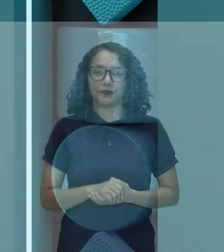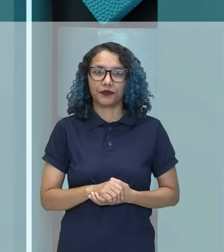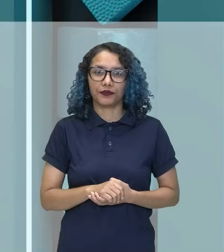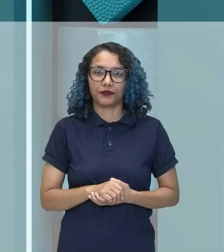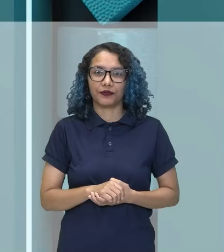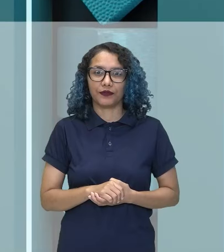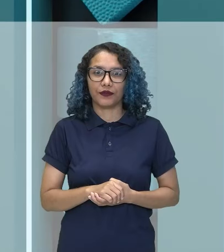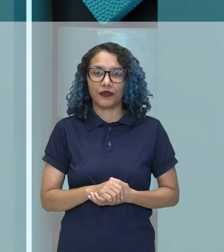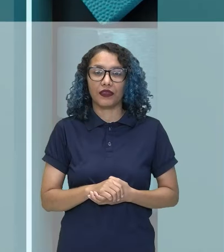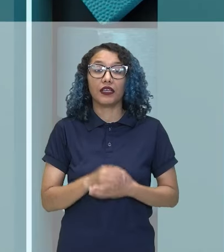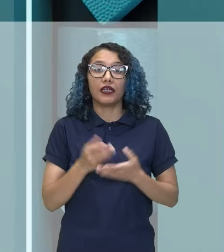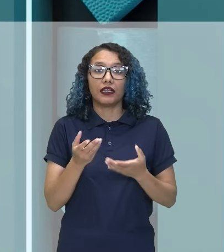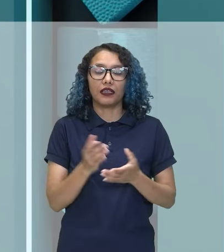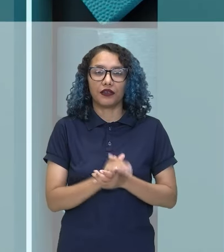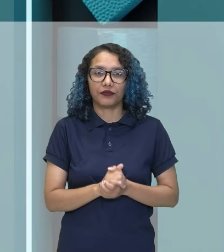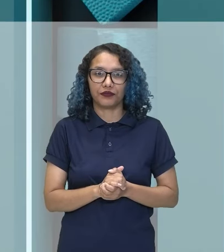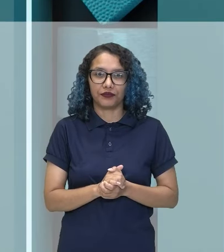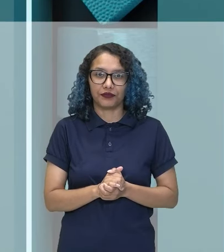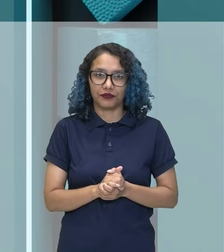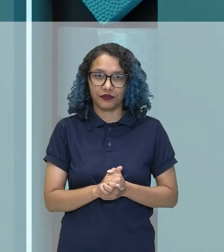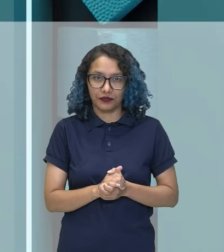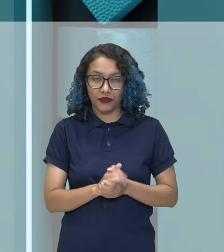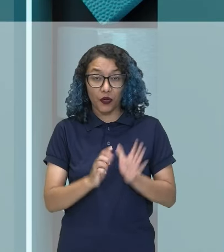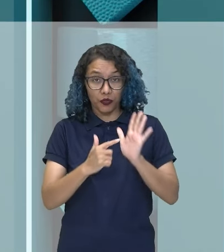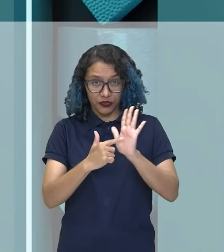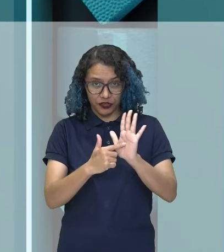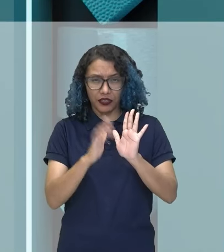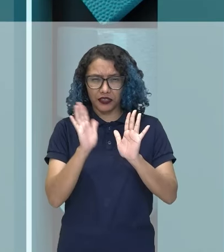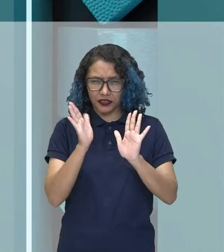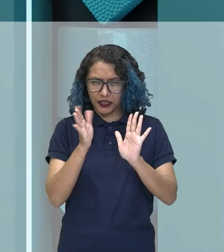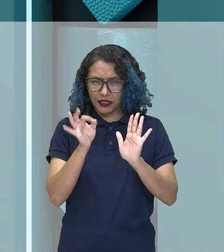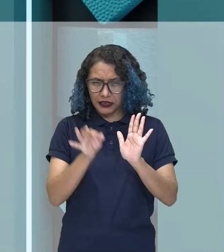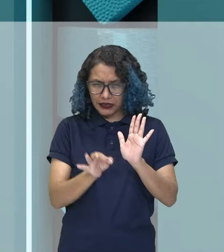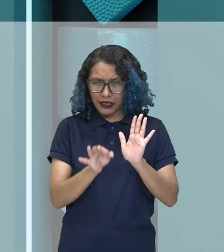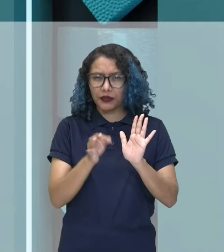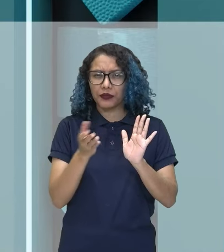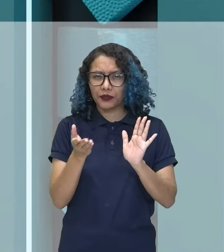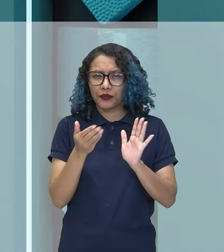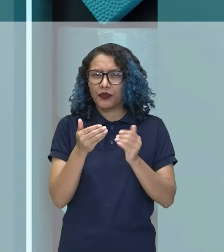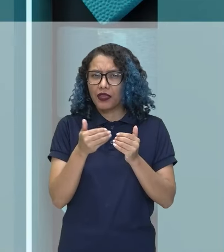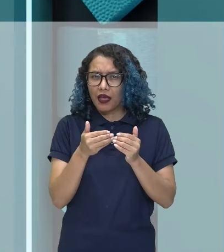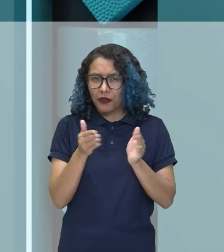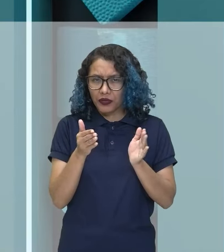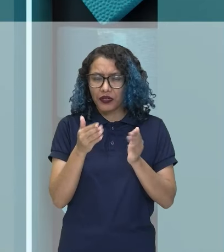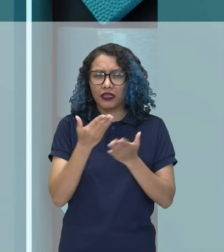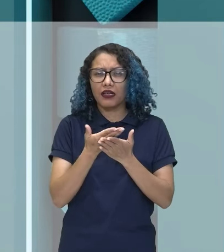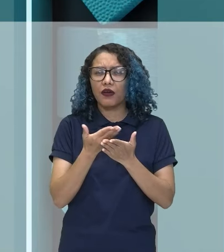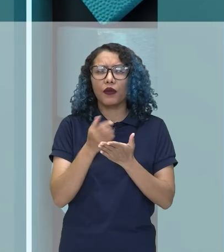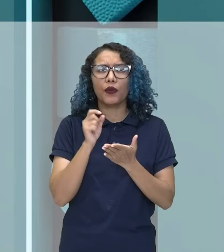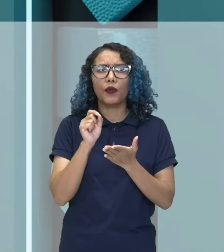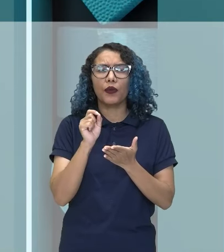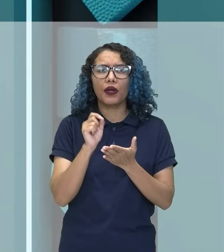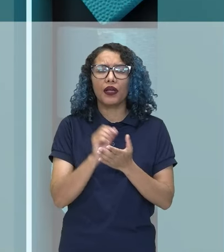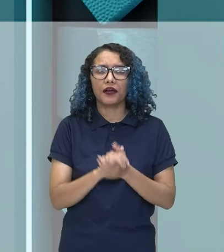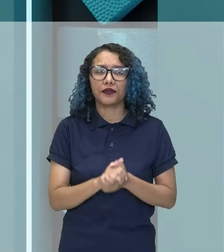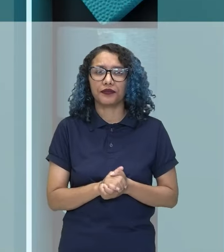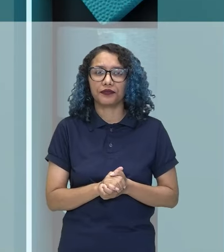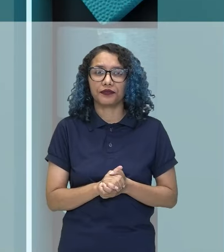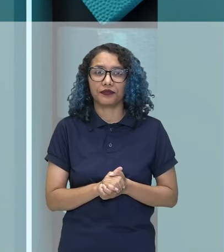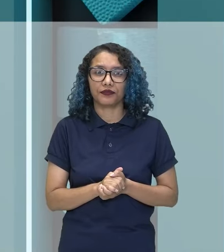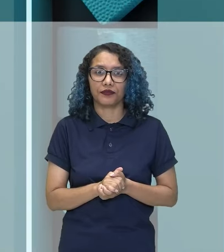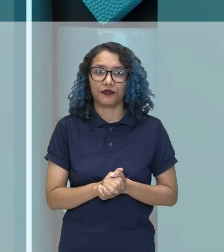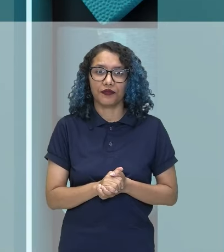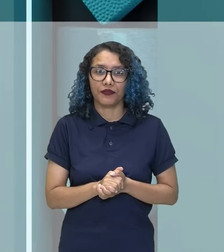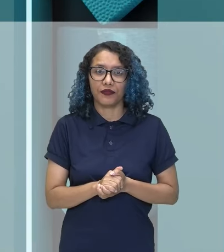Então, conforme nós já destacamos aí na nossa abertura de aula, observem que nós temos